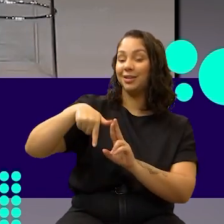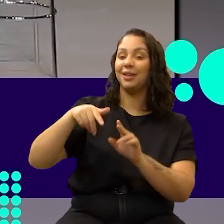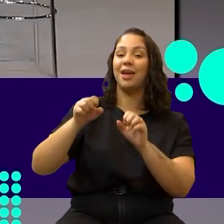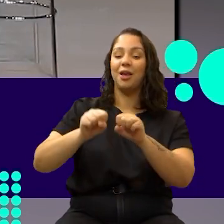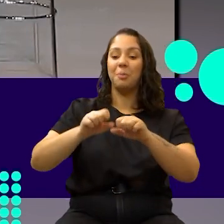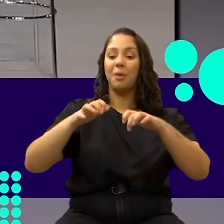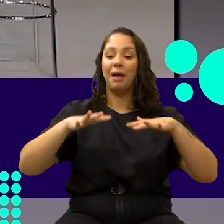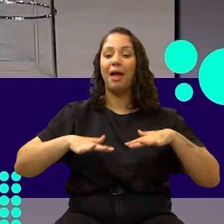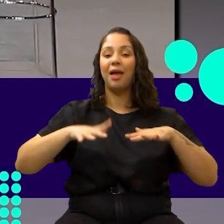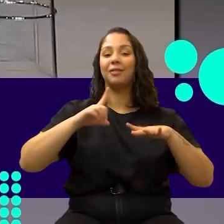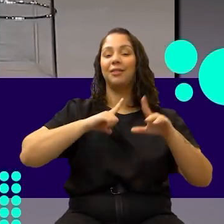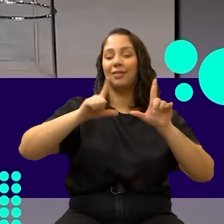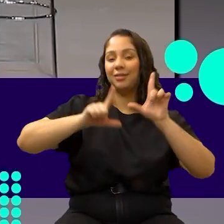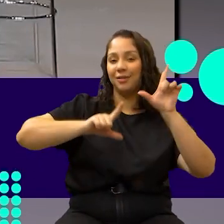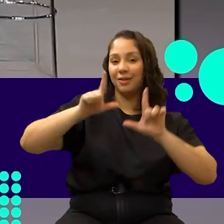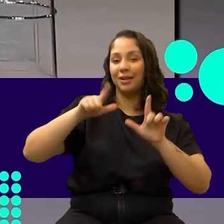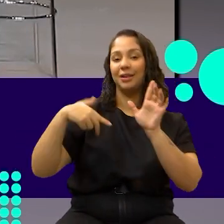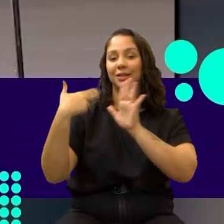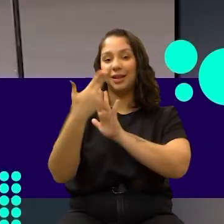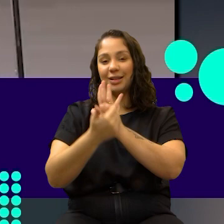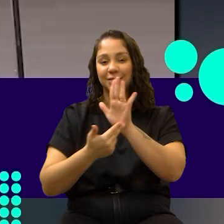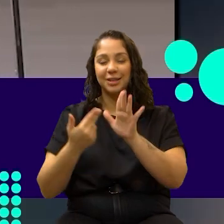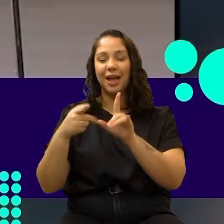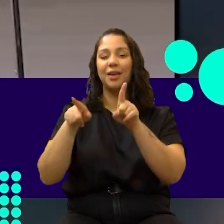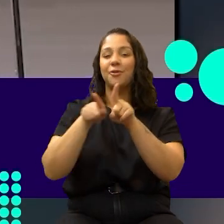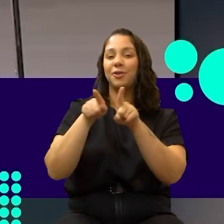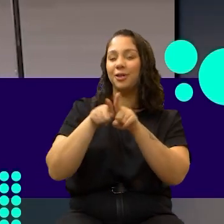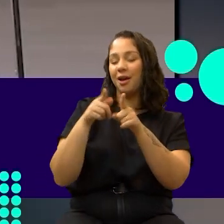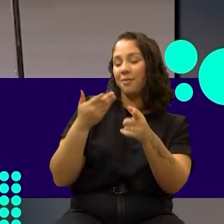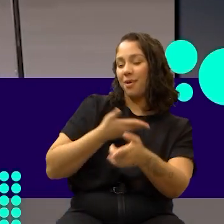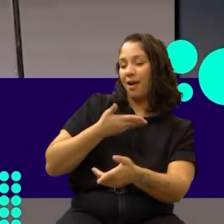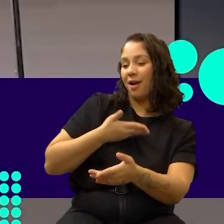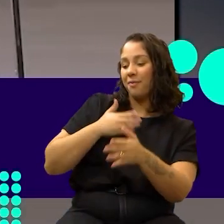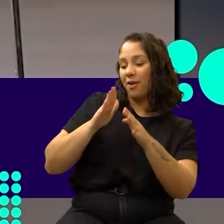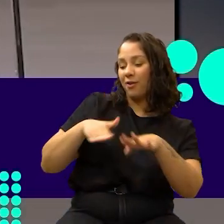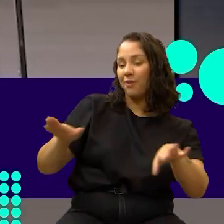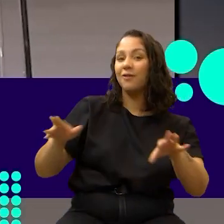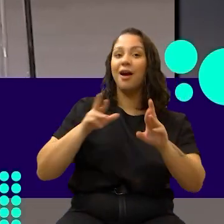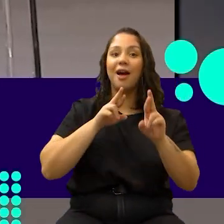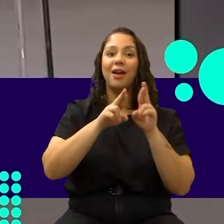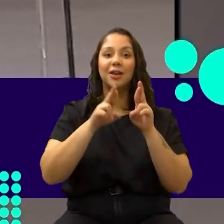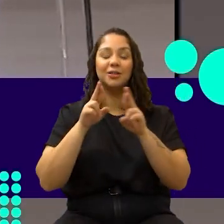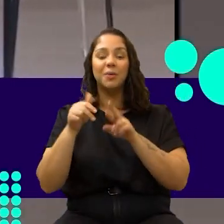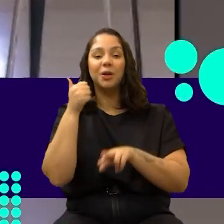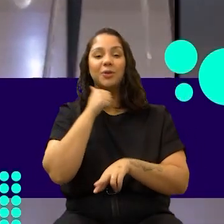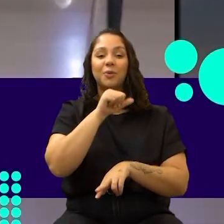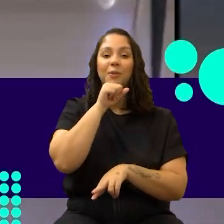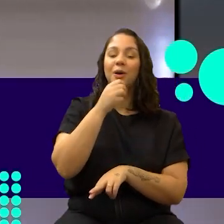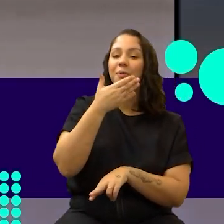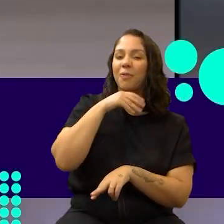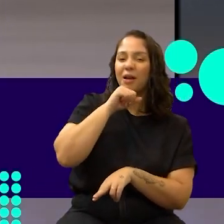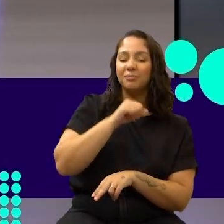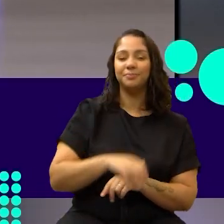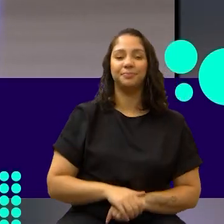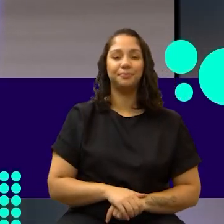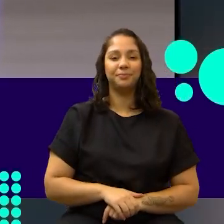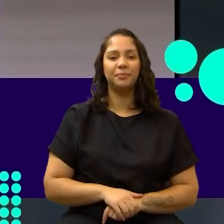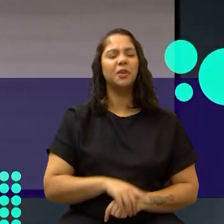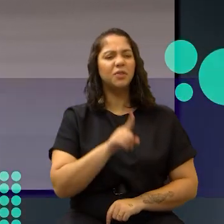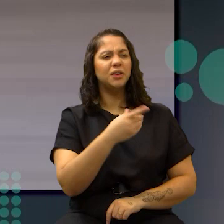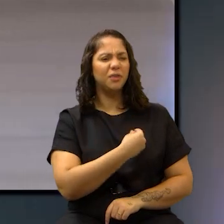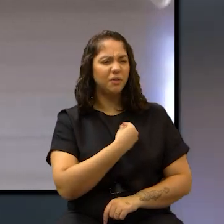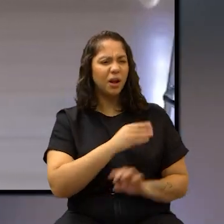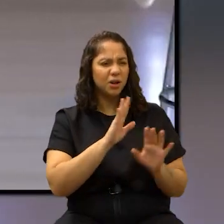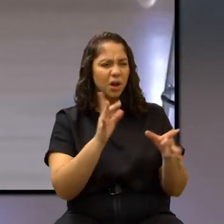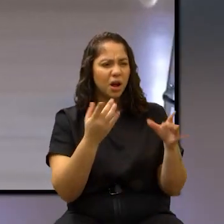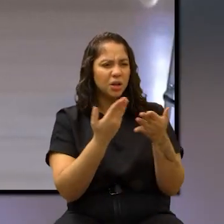de suas referências com programas de auditório, desenhos animados, amigos de infância, relacionamento familiar entre pais e